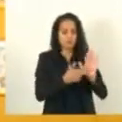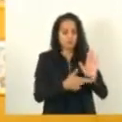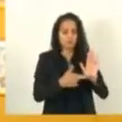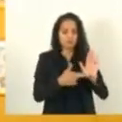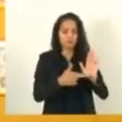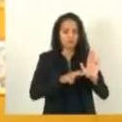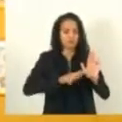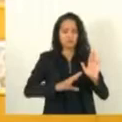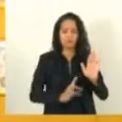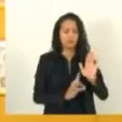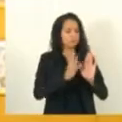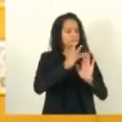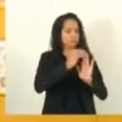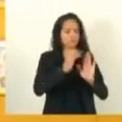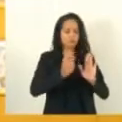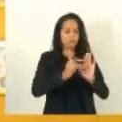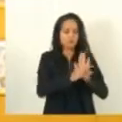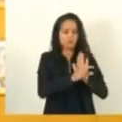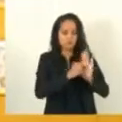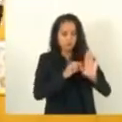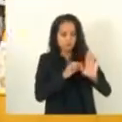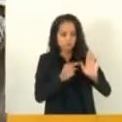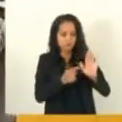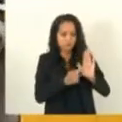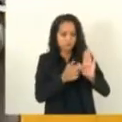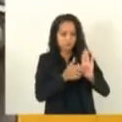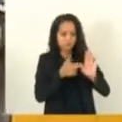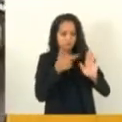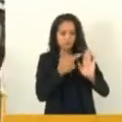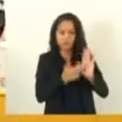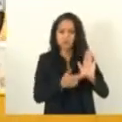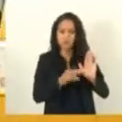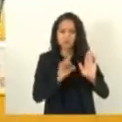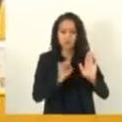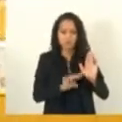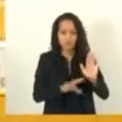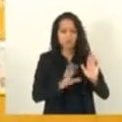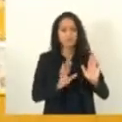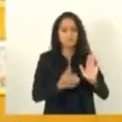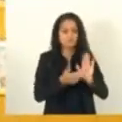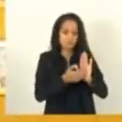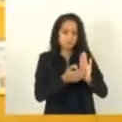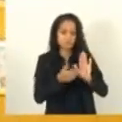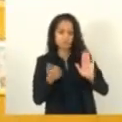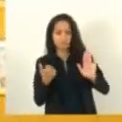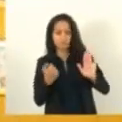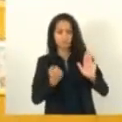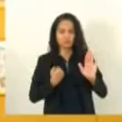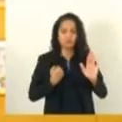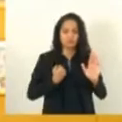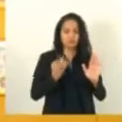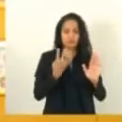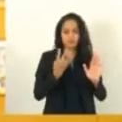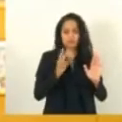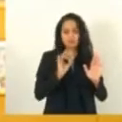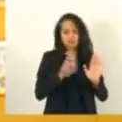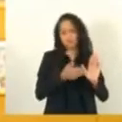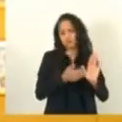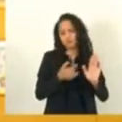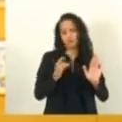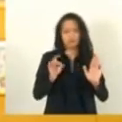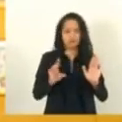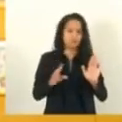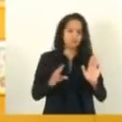total, no caso, né, de retirada do artigo 4º